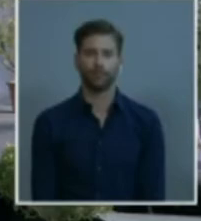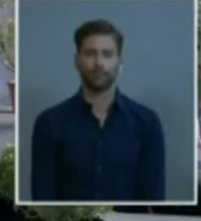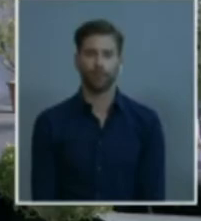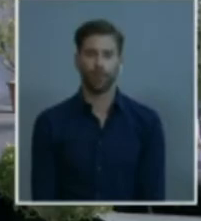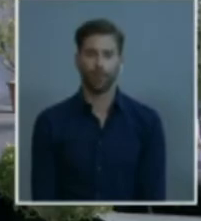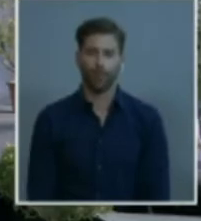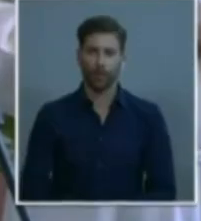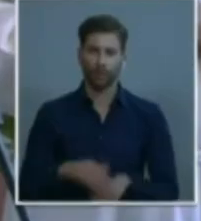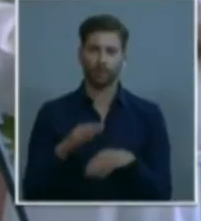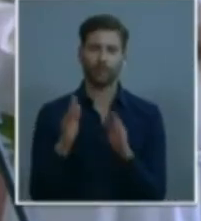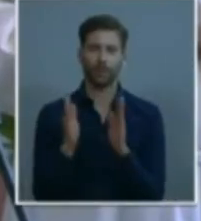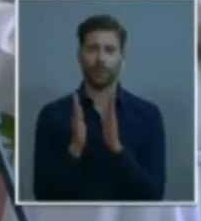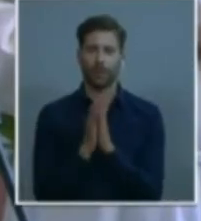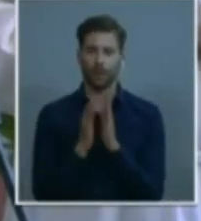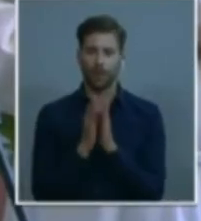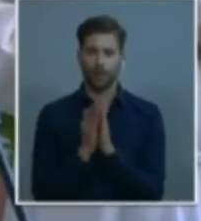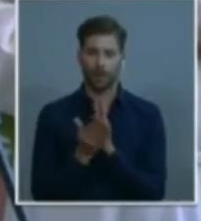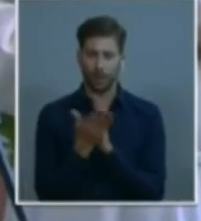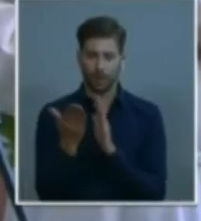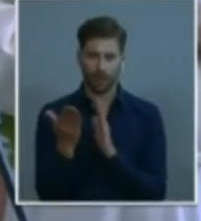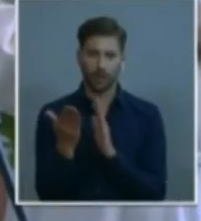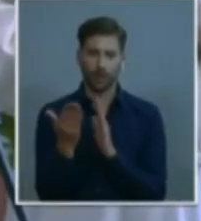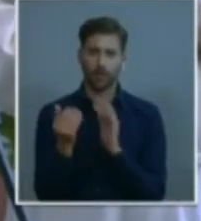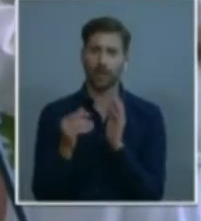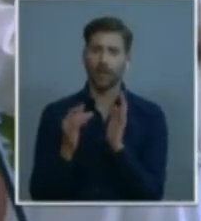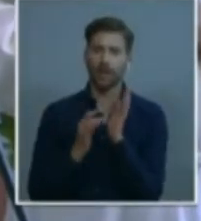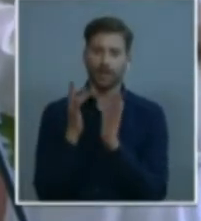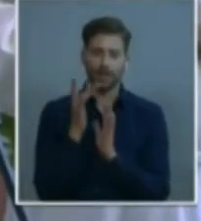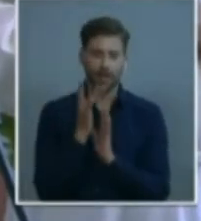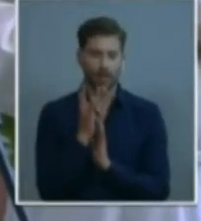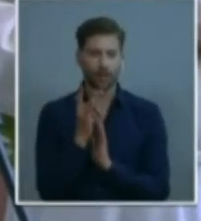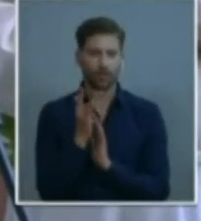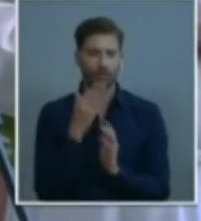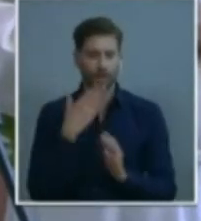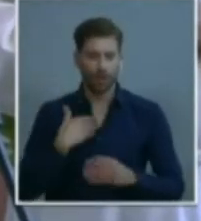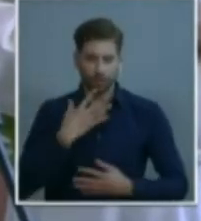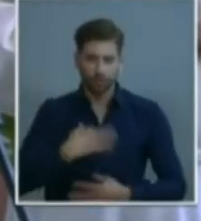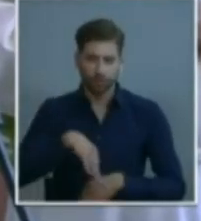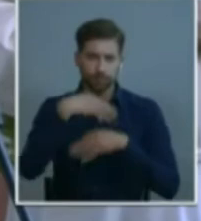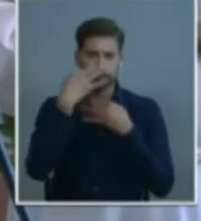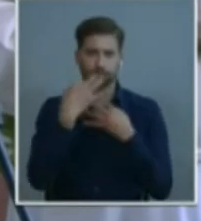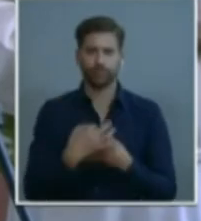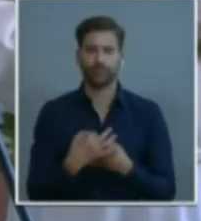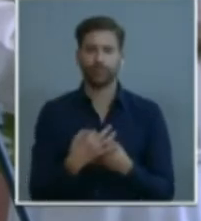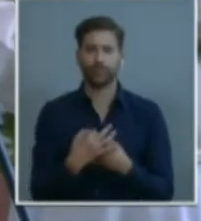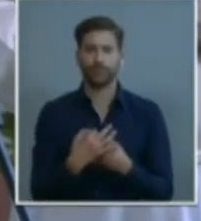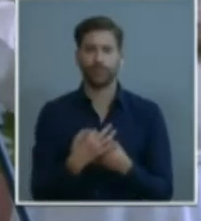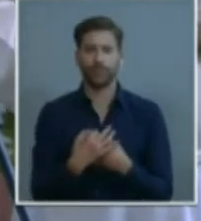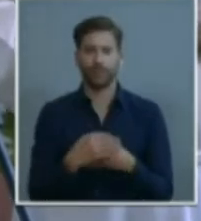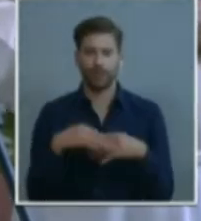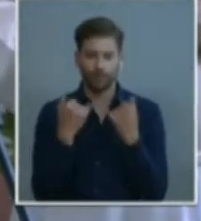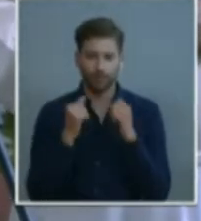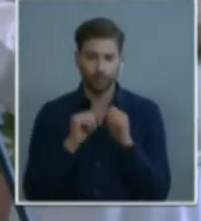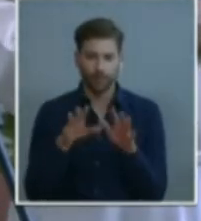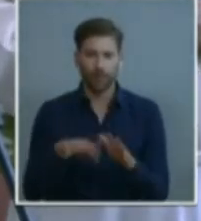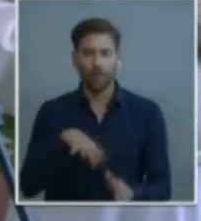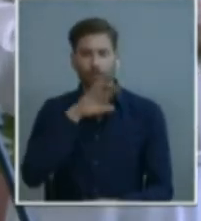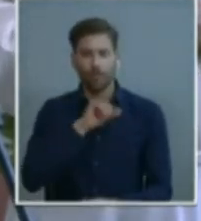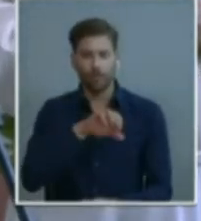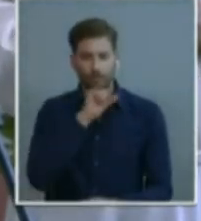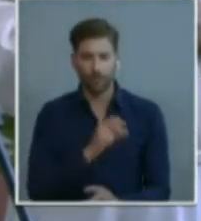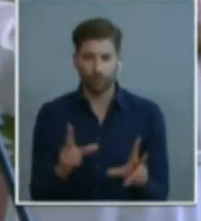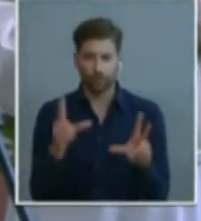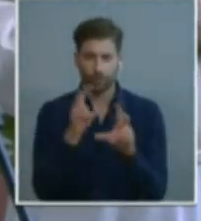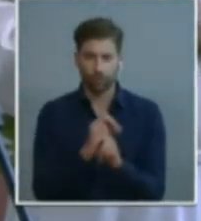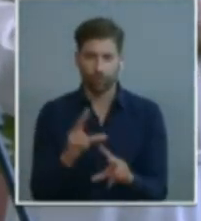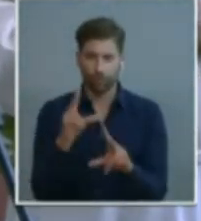Pela Igreja que nos fez renascer em Cristo, para que tenha a alegria de gerar sempre novos filhos e de